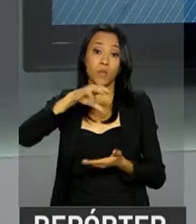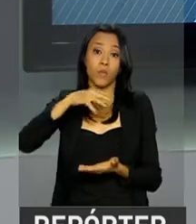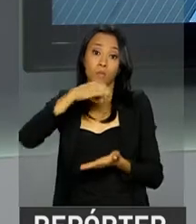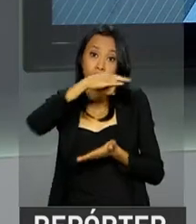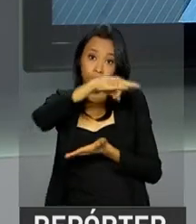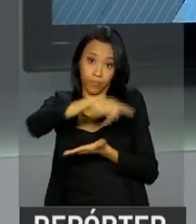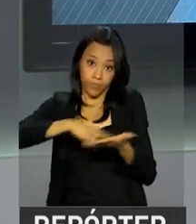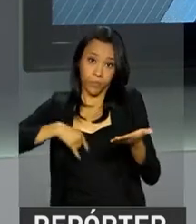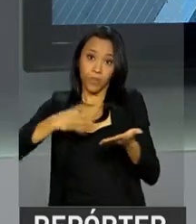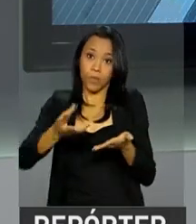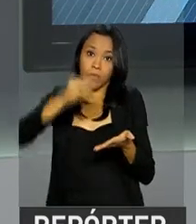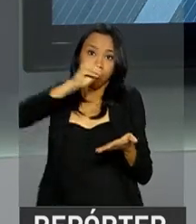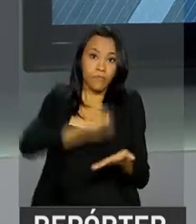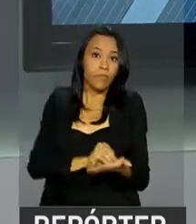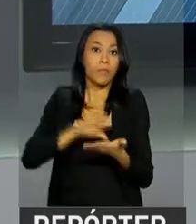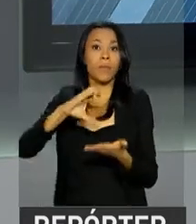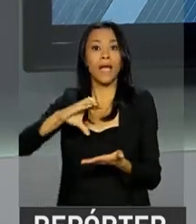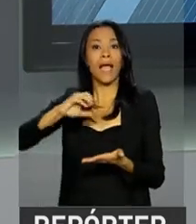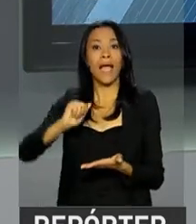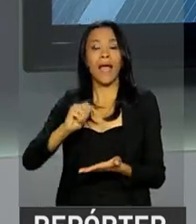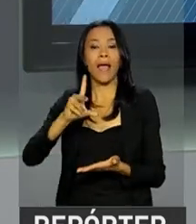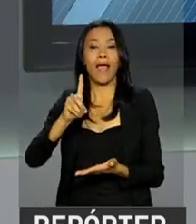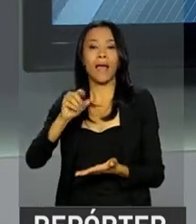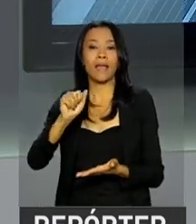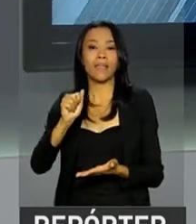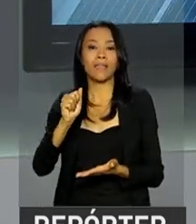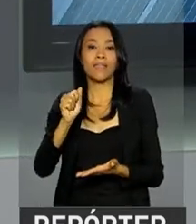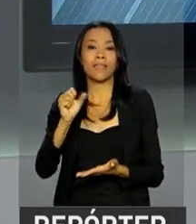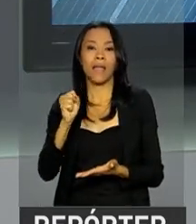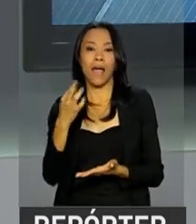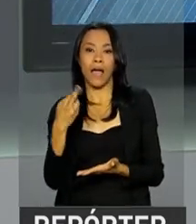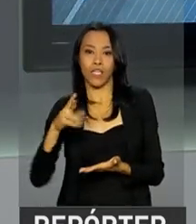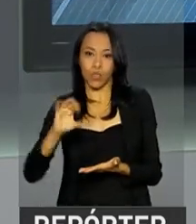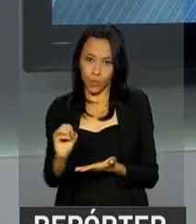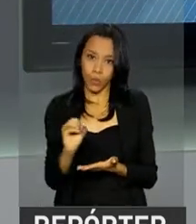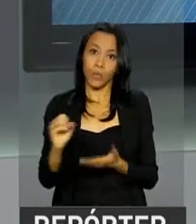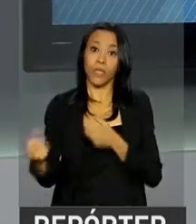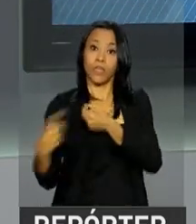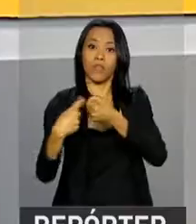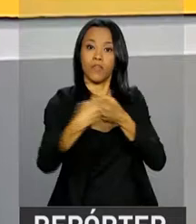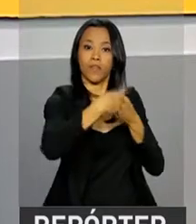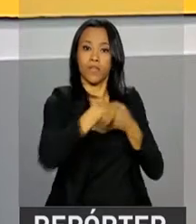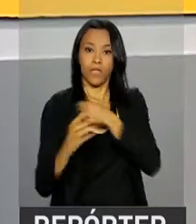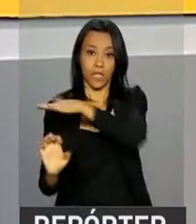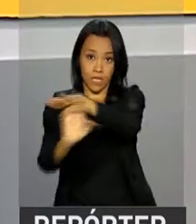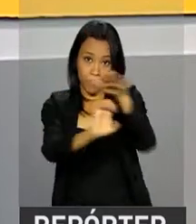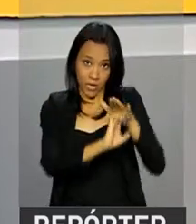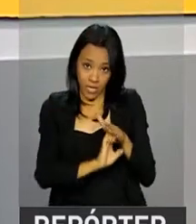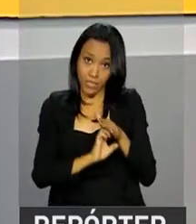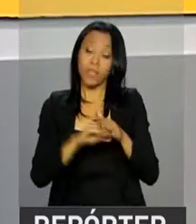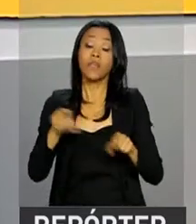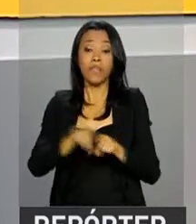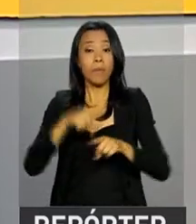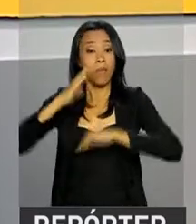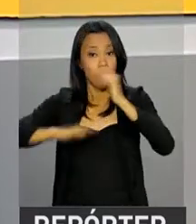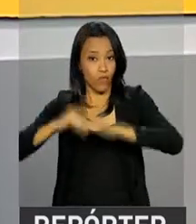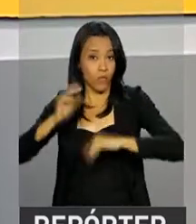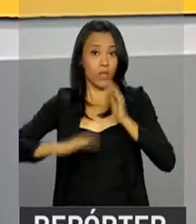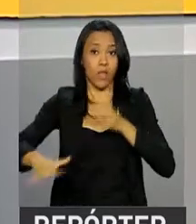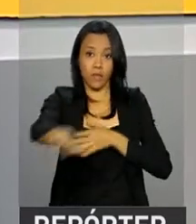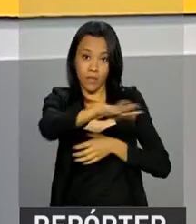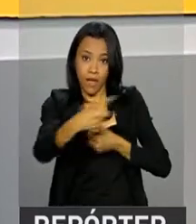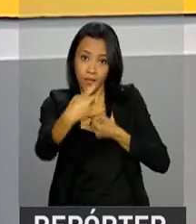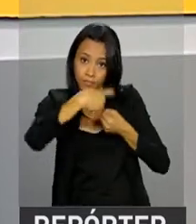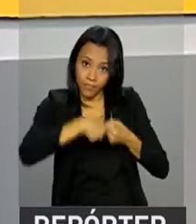do Ministério do Turismo, o Cadastur, que certifica empresas e profissionais do setor. Para saber se guias e agências